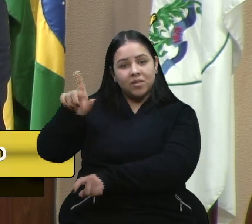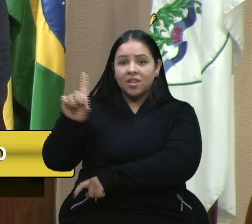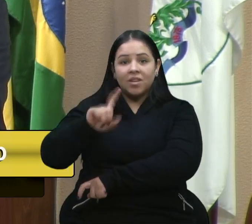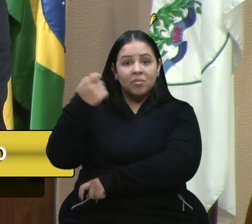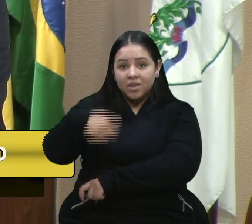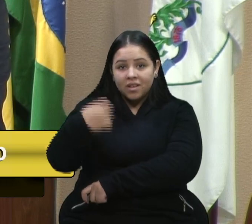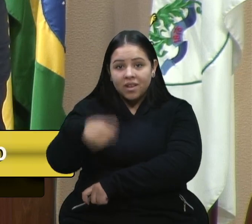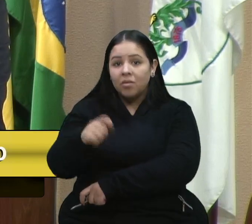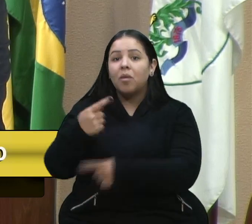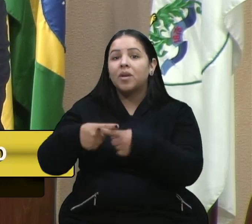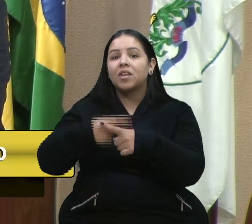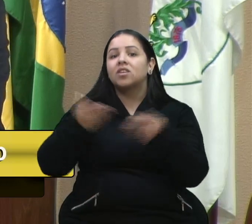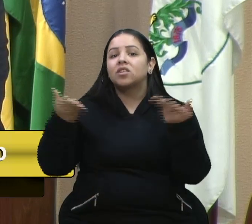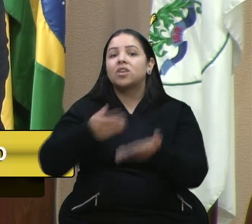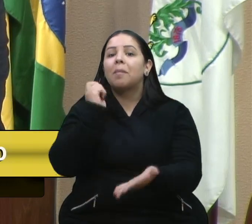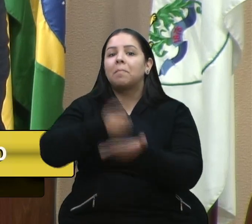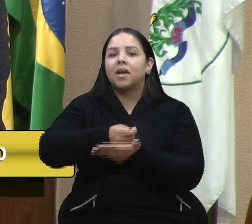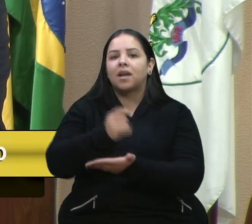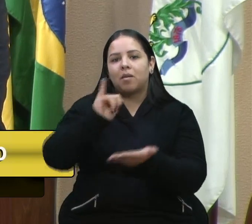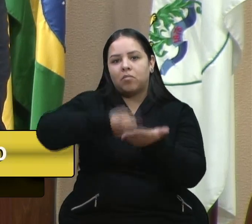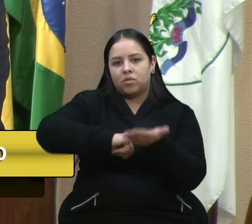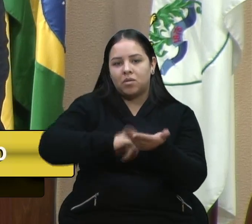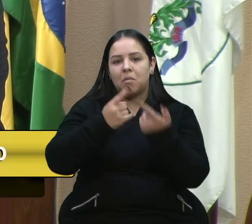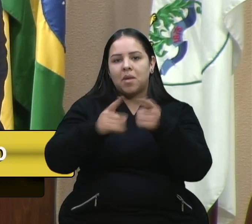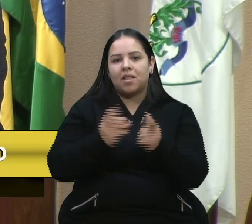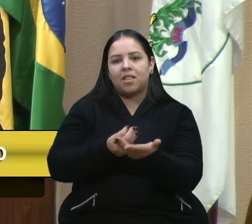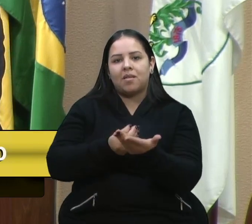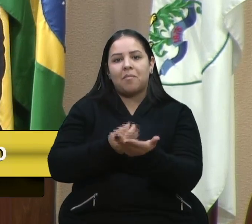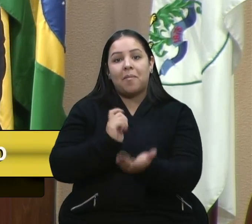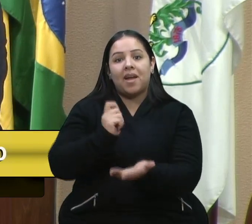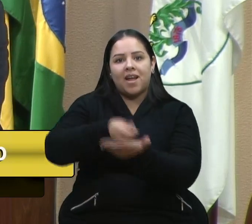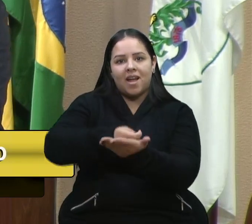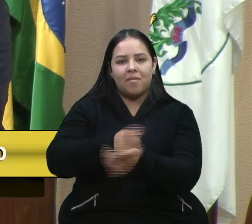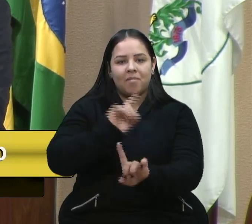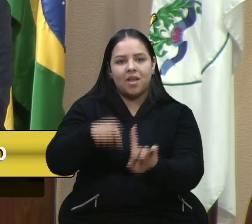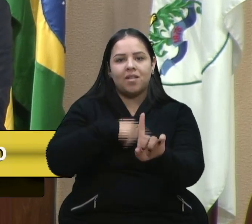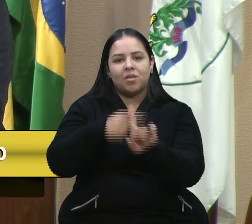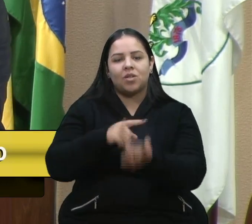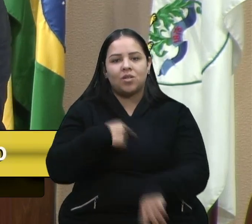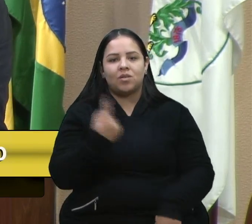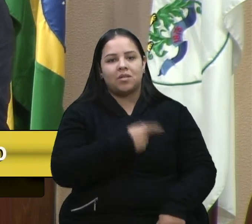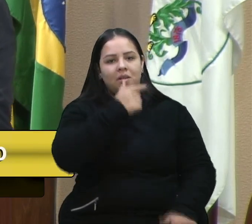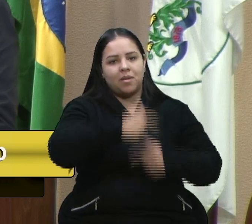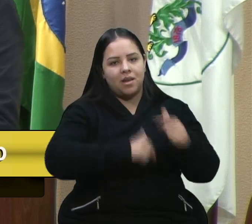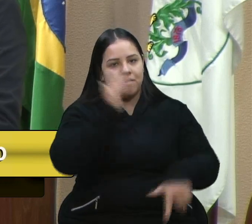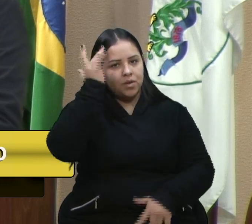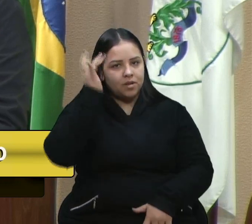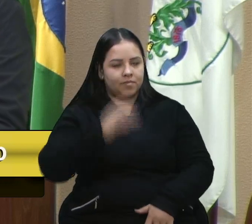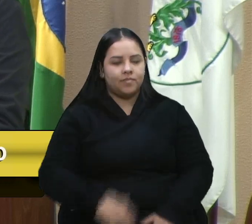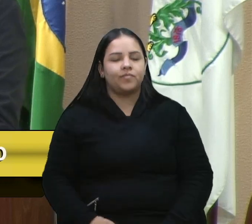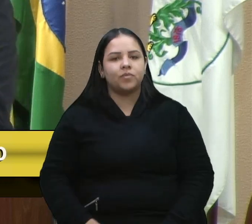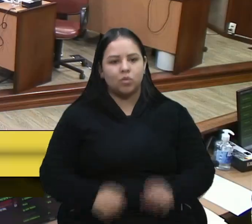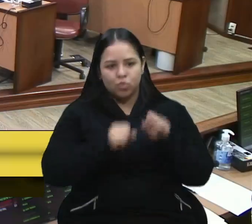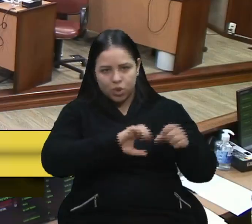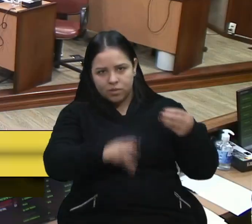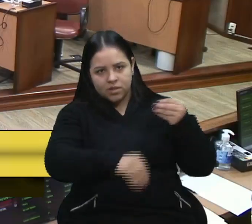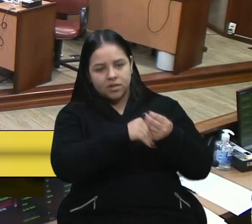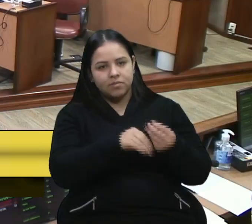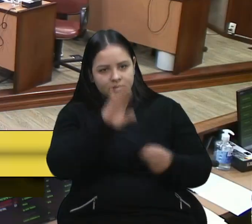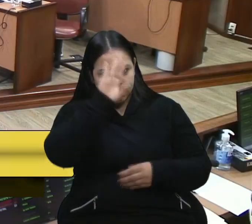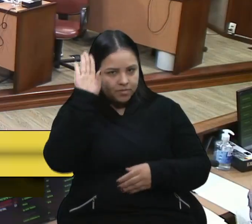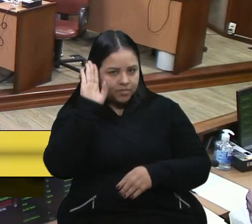já pagam seus impostos, mas doaram um valor para que a gente possa estar lá trabalhando amanhã. Seu aparte, vereador Bressan. Vereador Marcon, o que eu